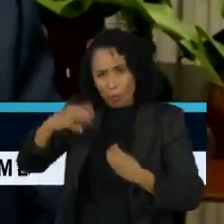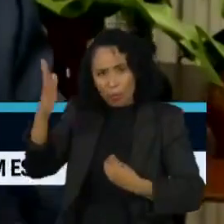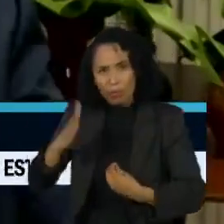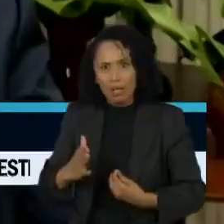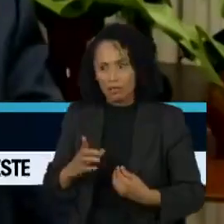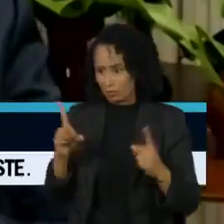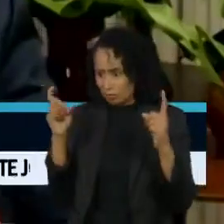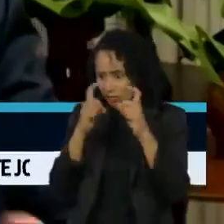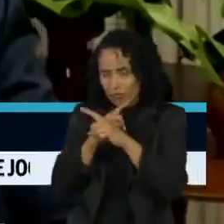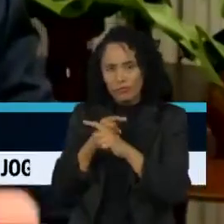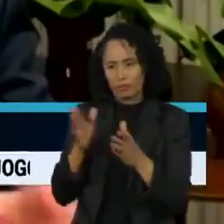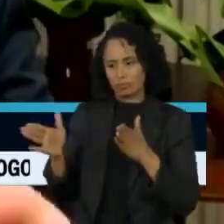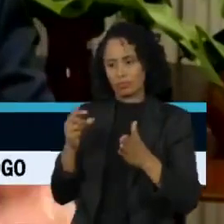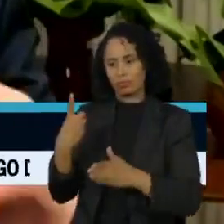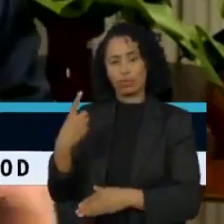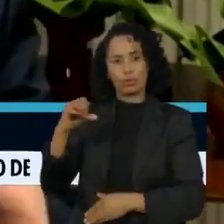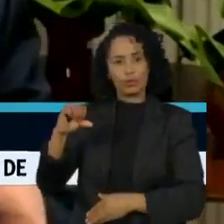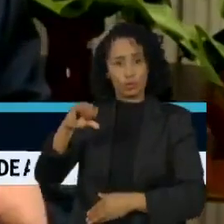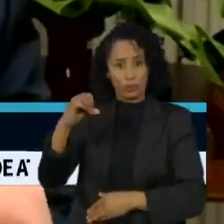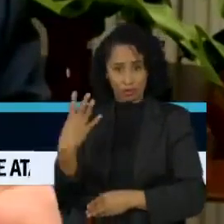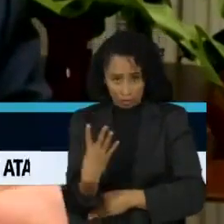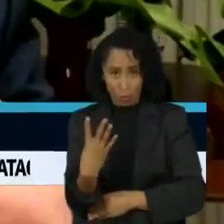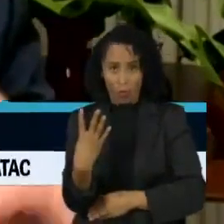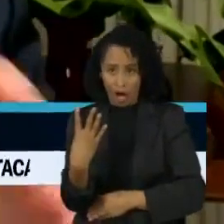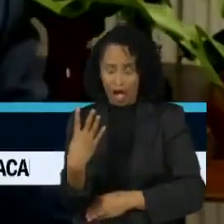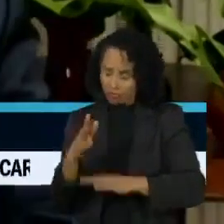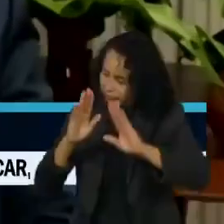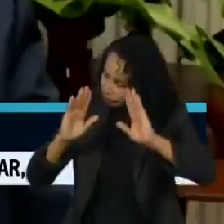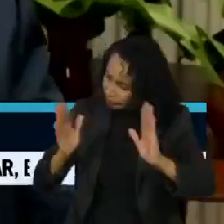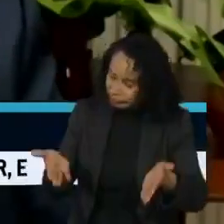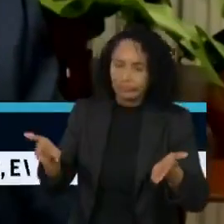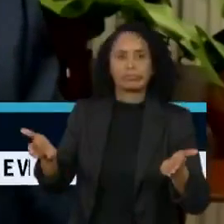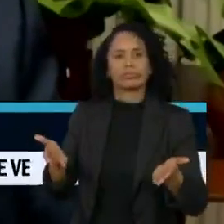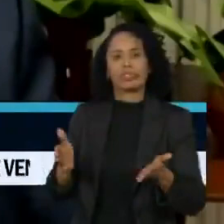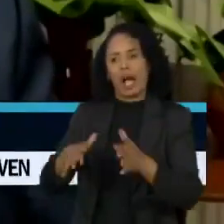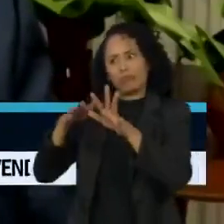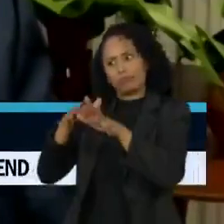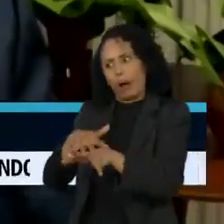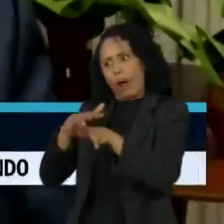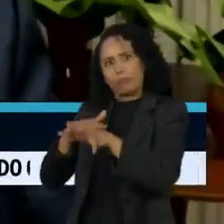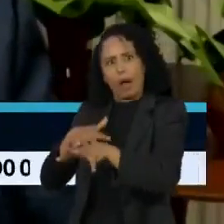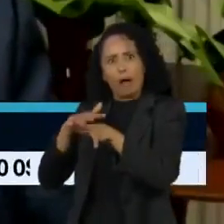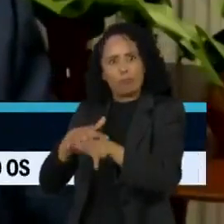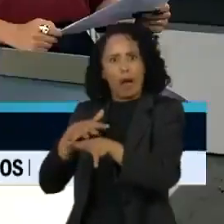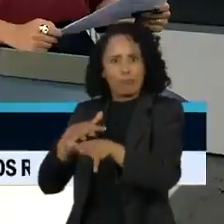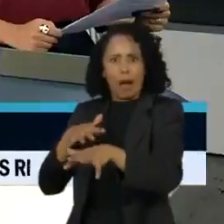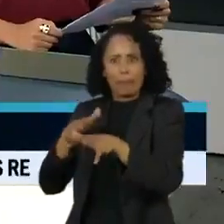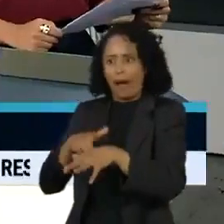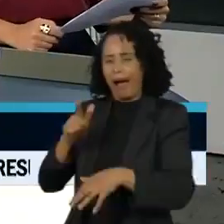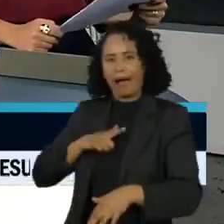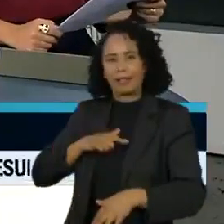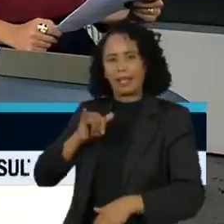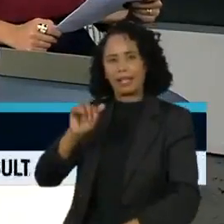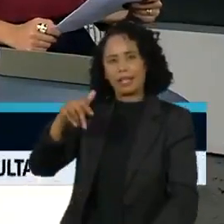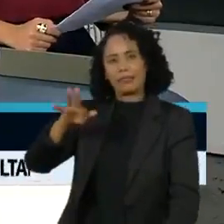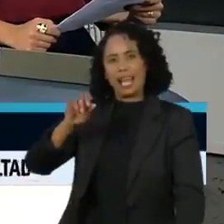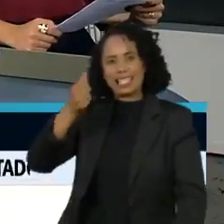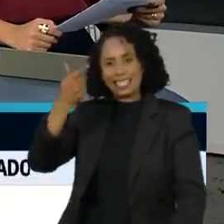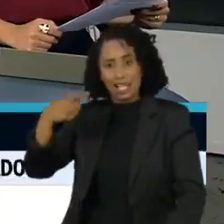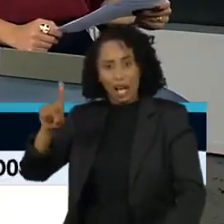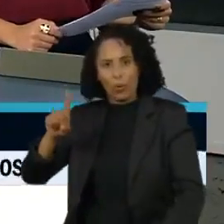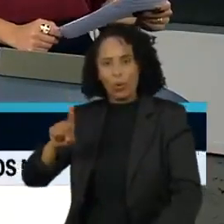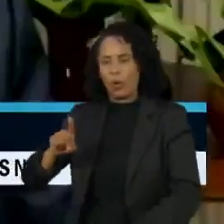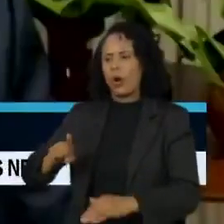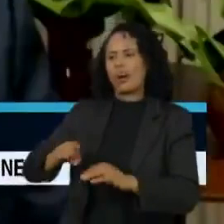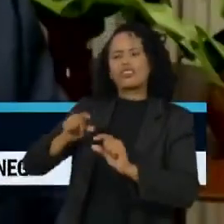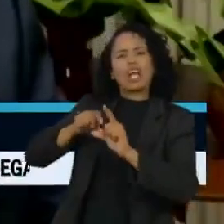desde 1994, construiu uma certa solidez no controle inflacionário. E agora, dizendo algo que todo